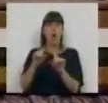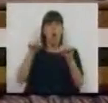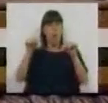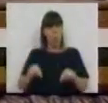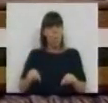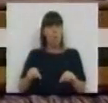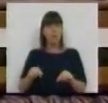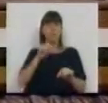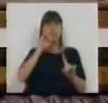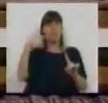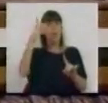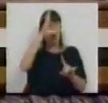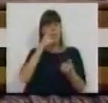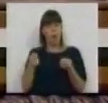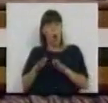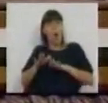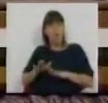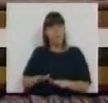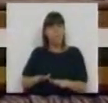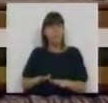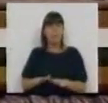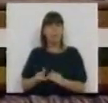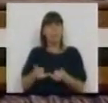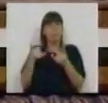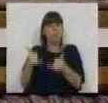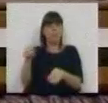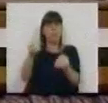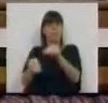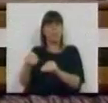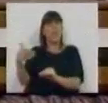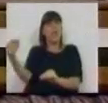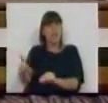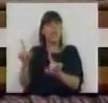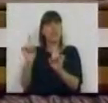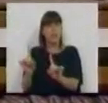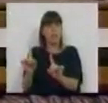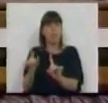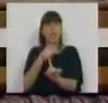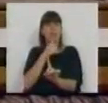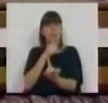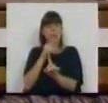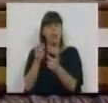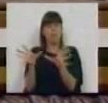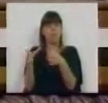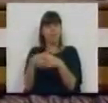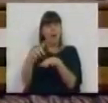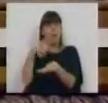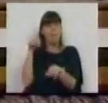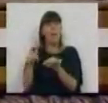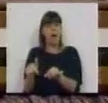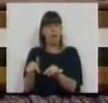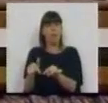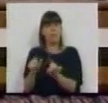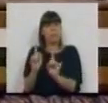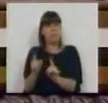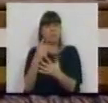que hoje um eventual governo de gestão seguir-se-ia a um ato eleitoral legítimo que determinou uma composição do Parlamento de